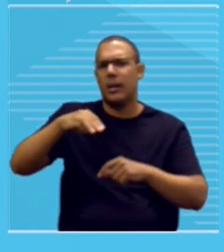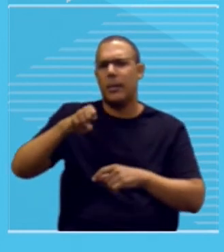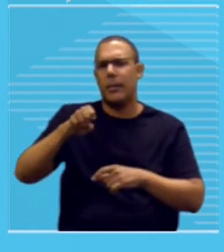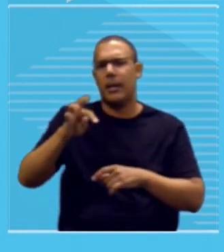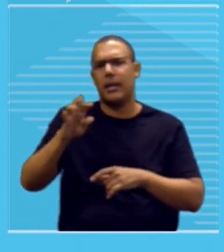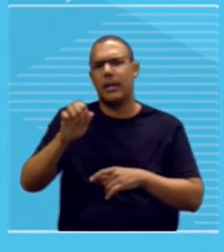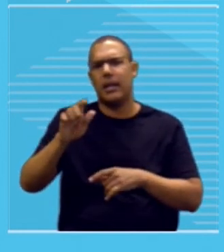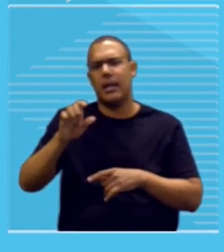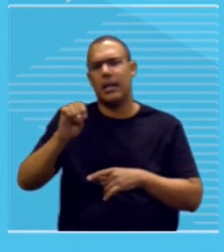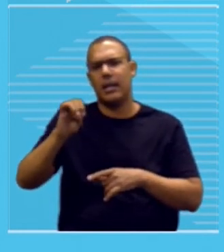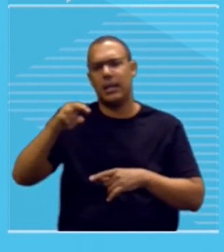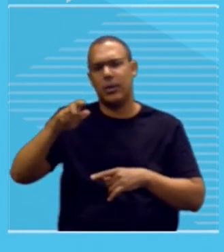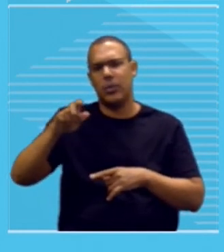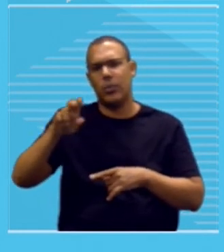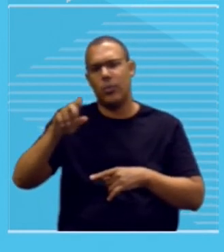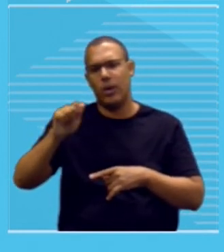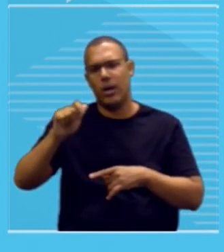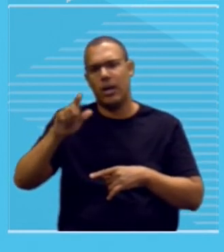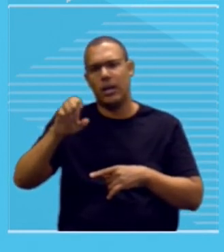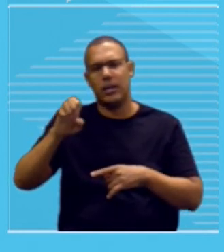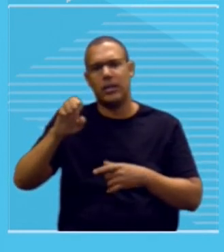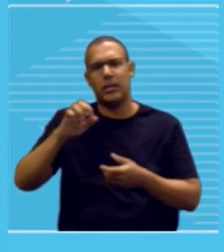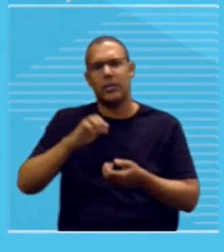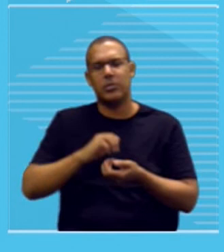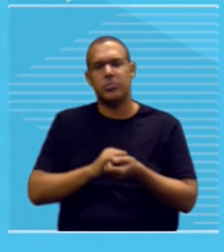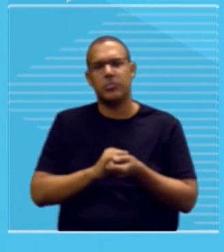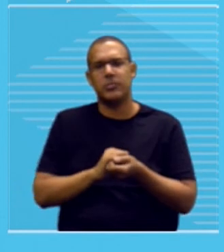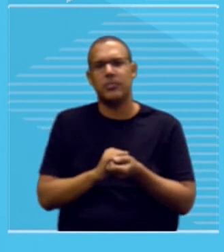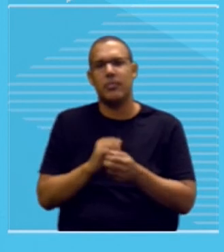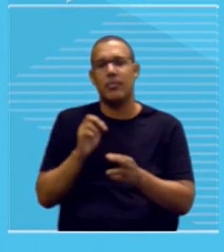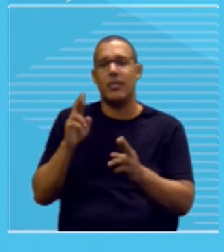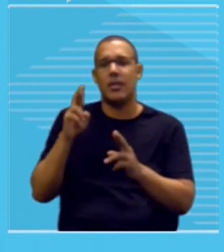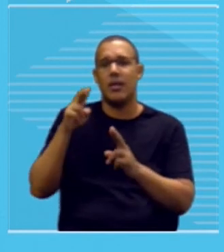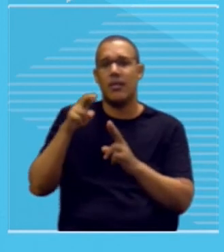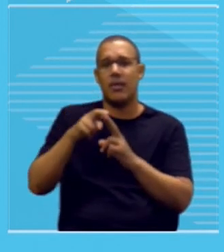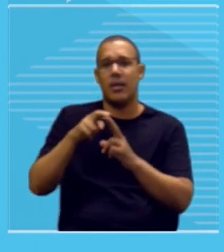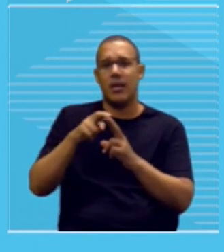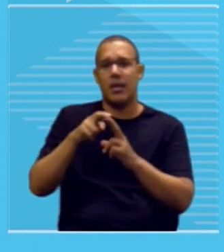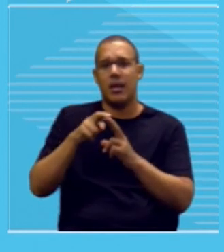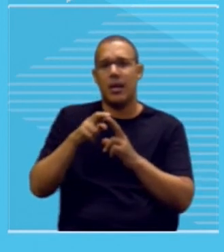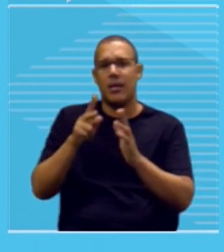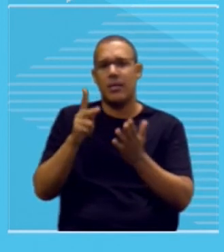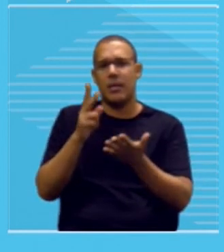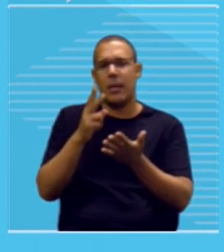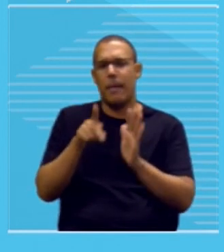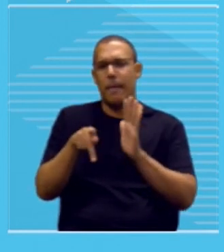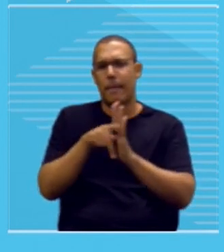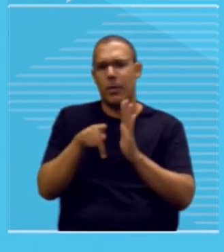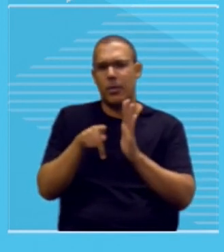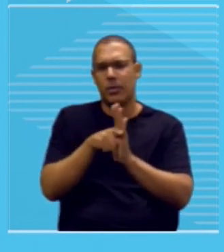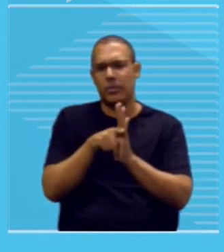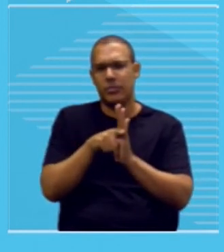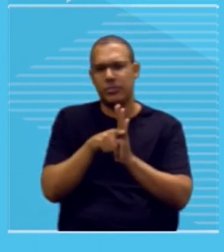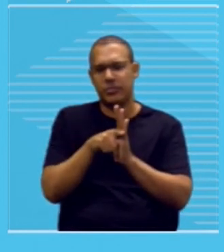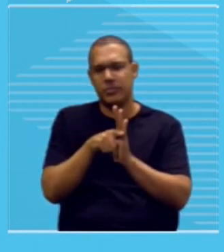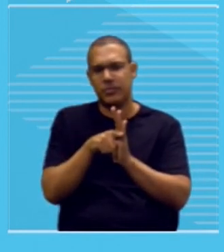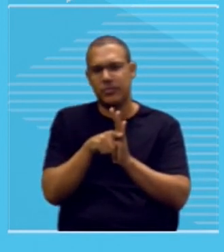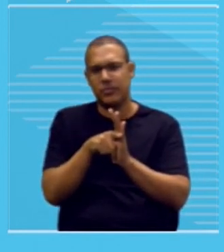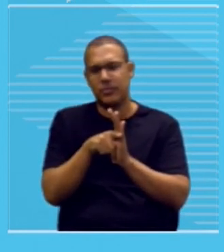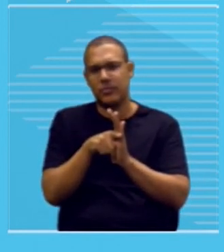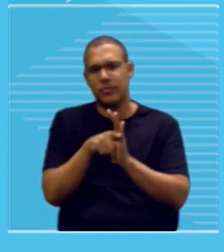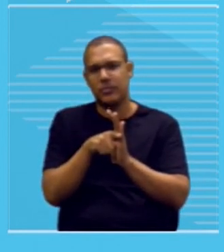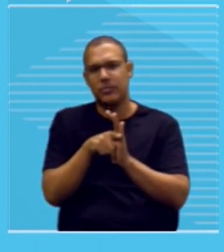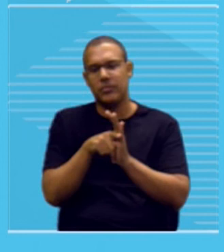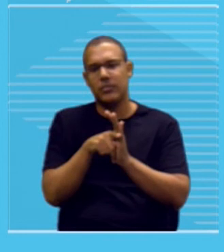meta pessoal é algo referente a si mesmo Olha só então se é meta linguagem